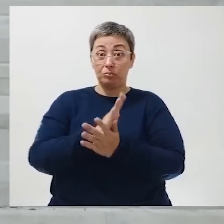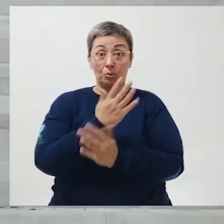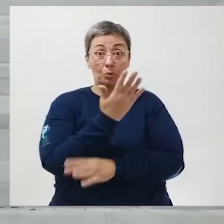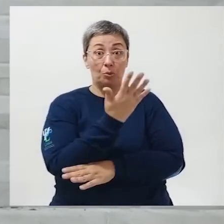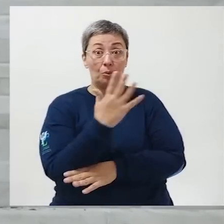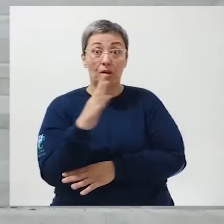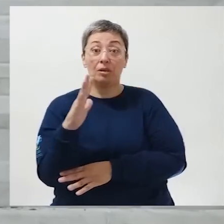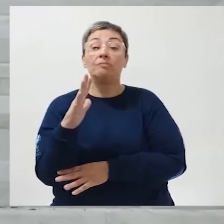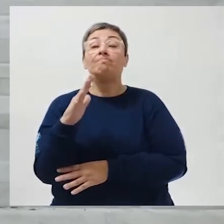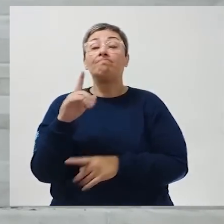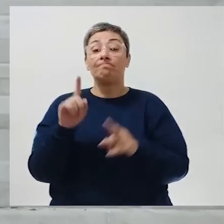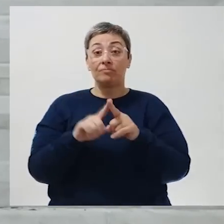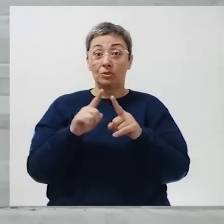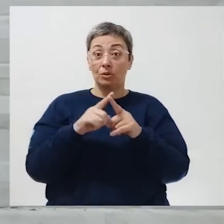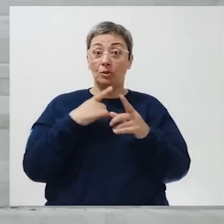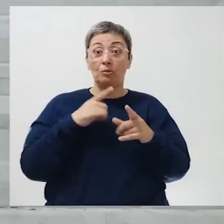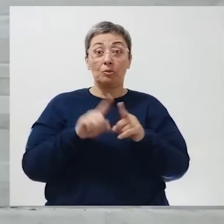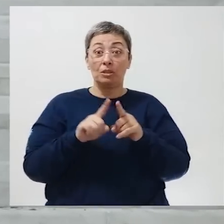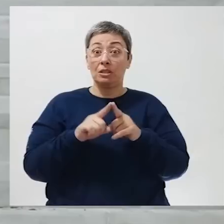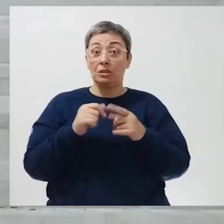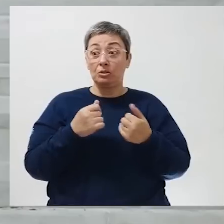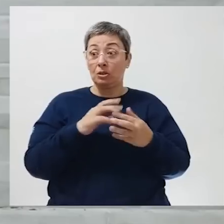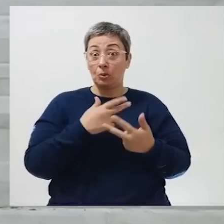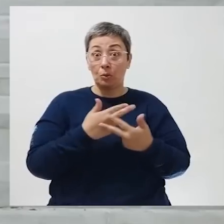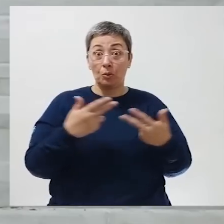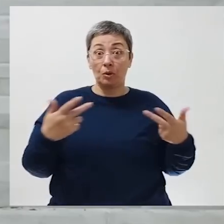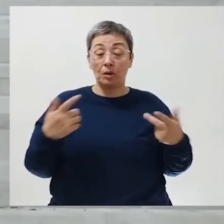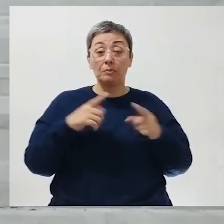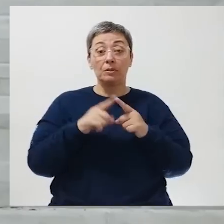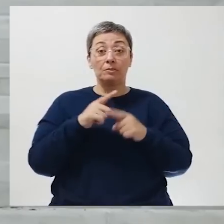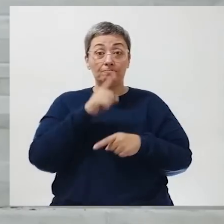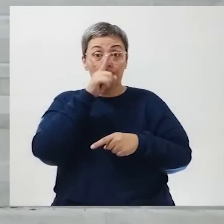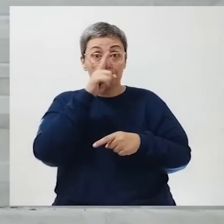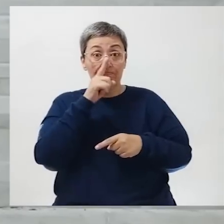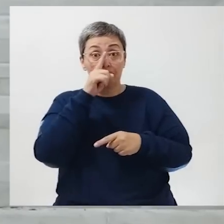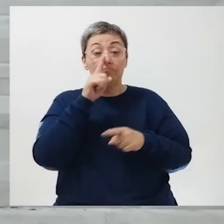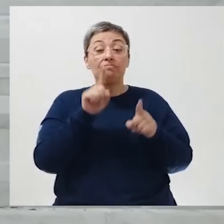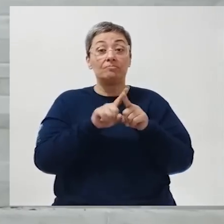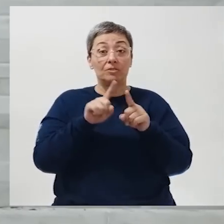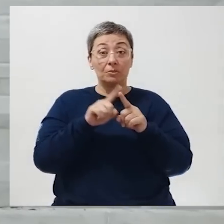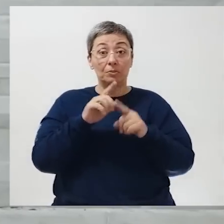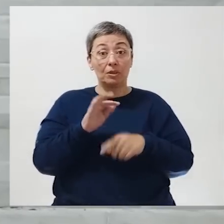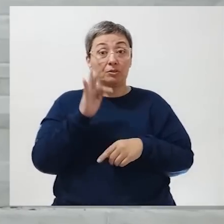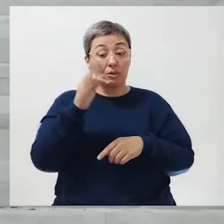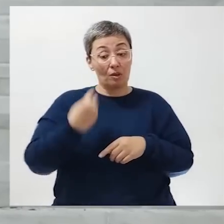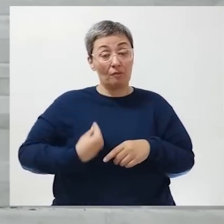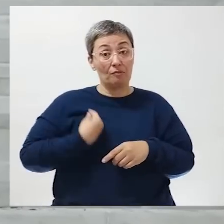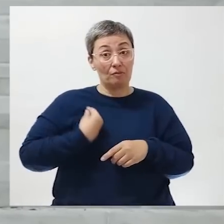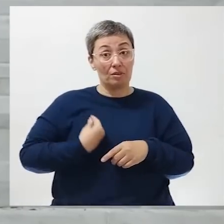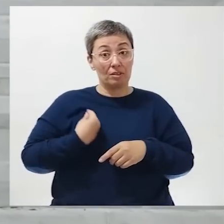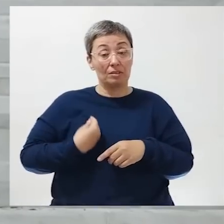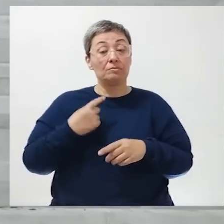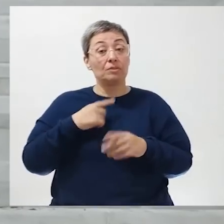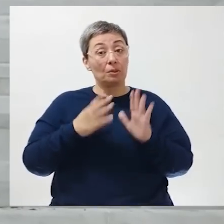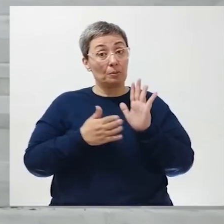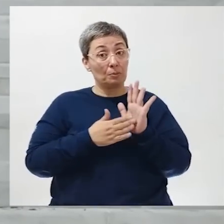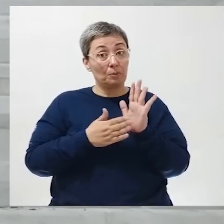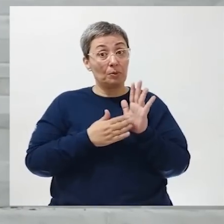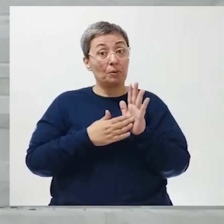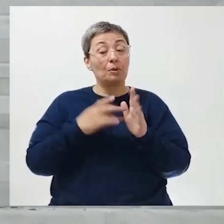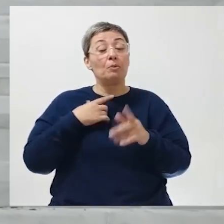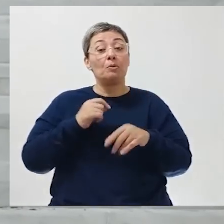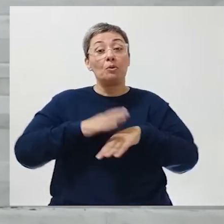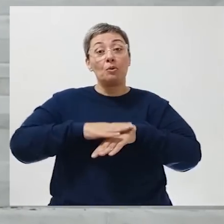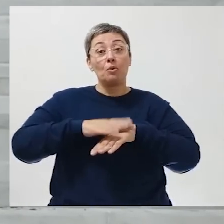natureza, com muitos recursos do nosso planeta, colocando em risco, inclusive, a nossa própria vida. Por isso, eu proponho que